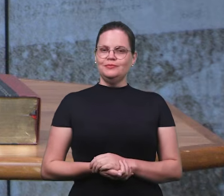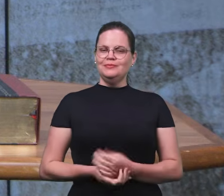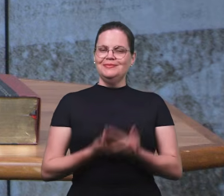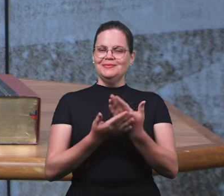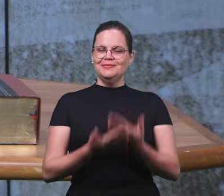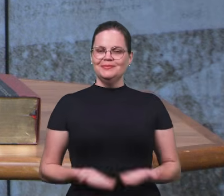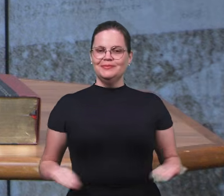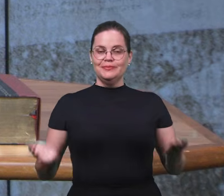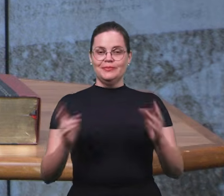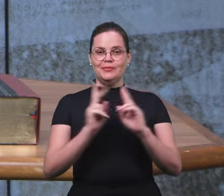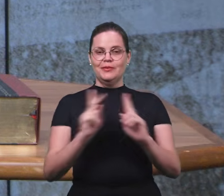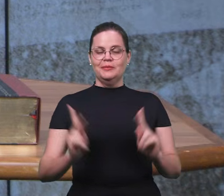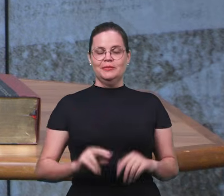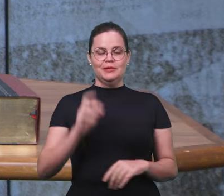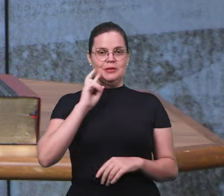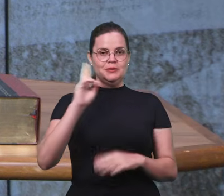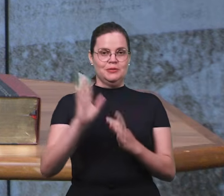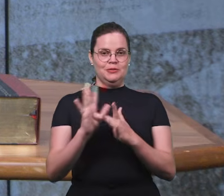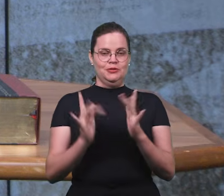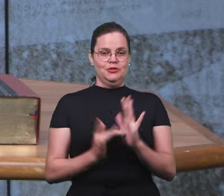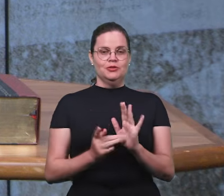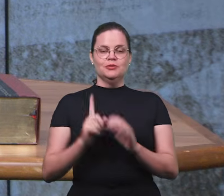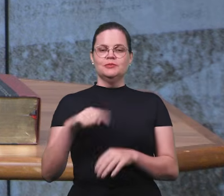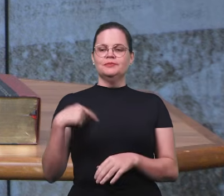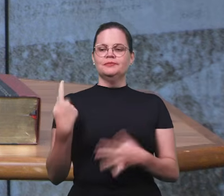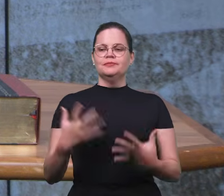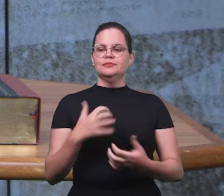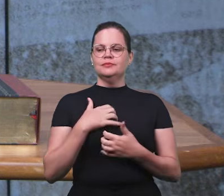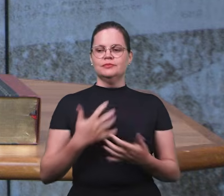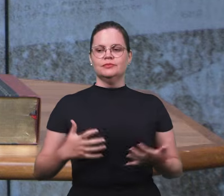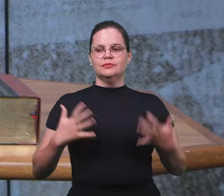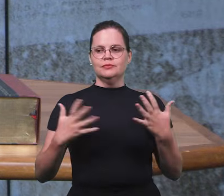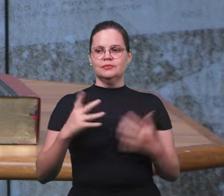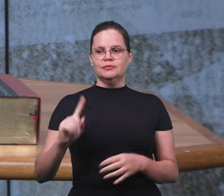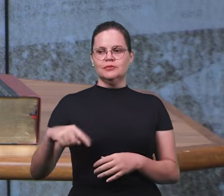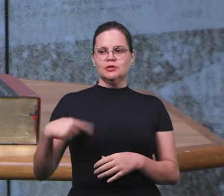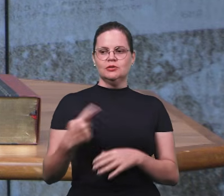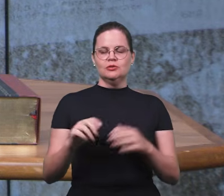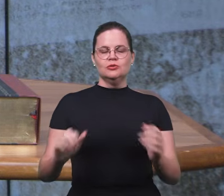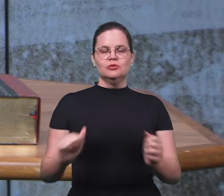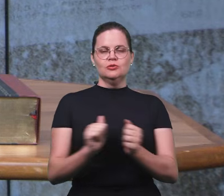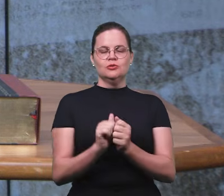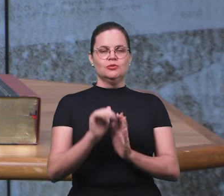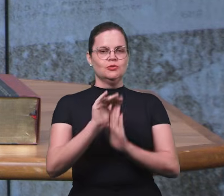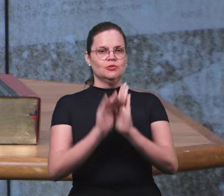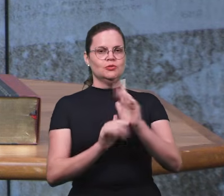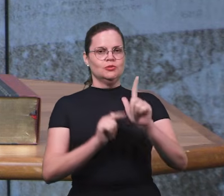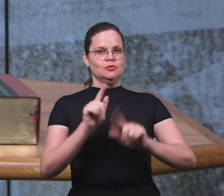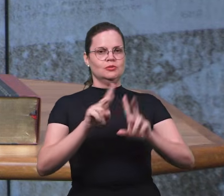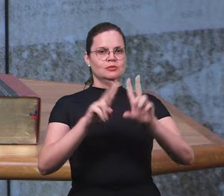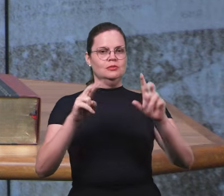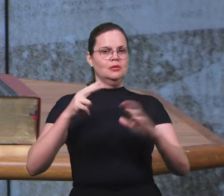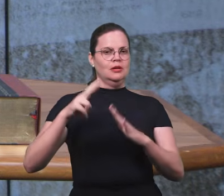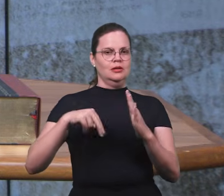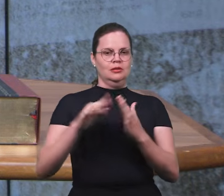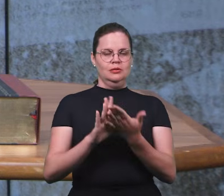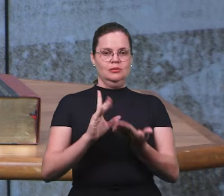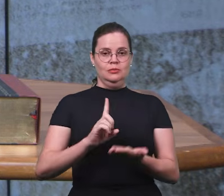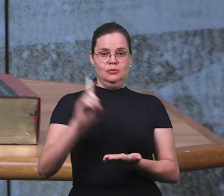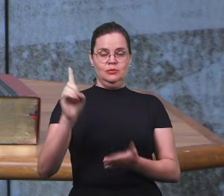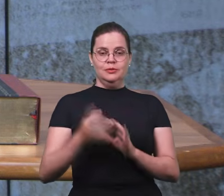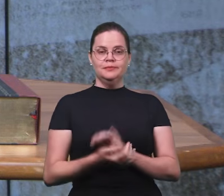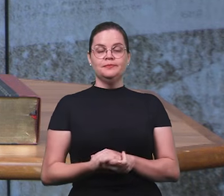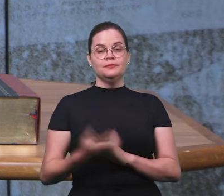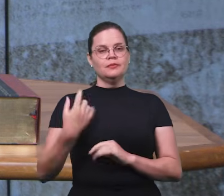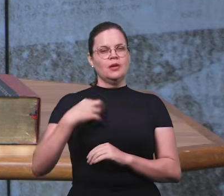paz do Senhor Jesus a todos. É uma alegria estarmos juntos no nosso programa Leitura da Bíblia. O Senhor tem